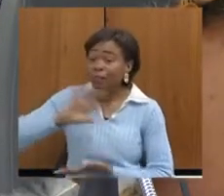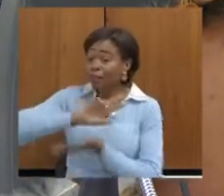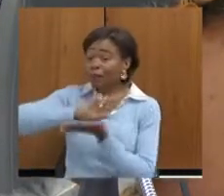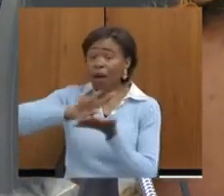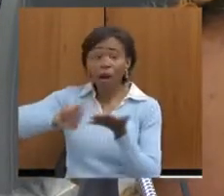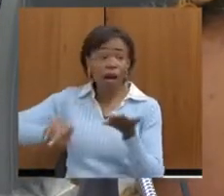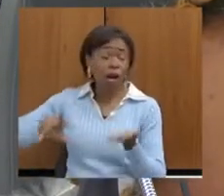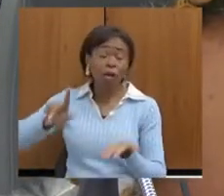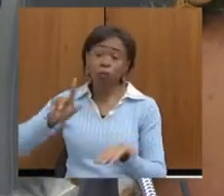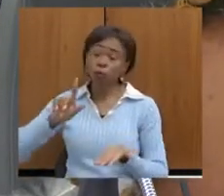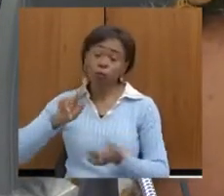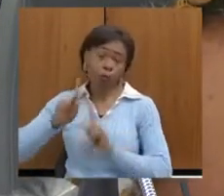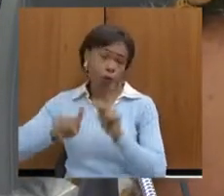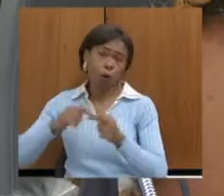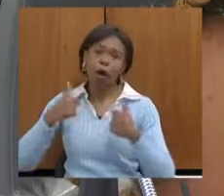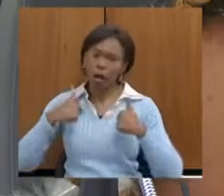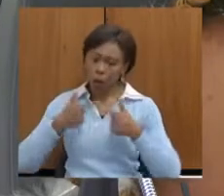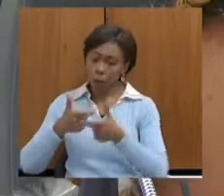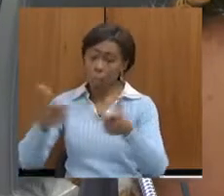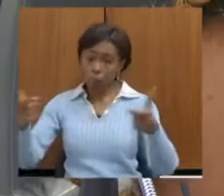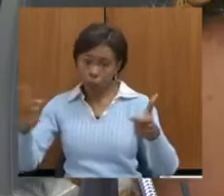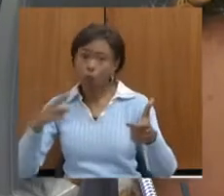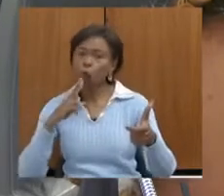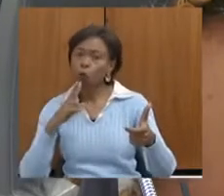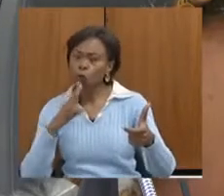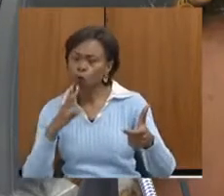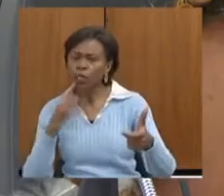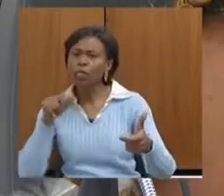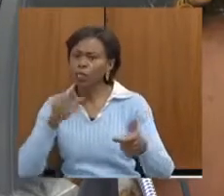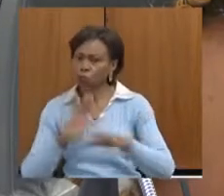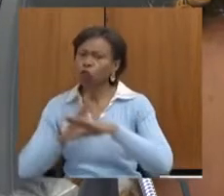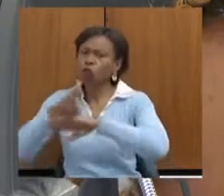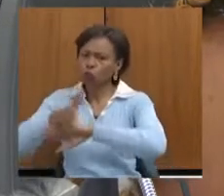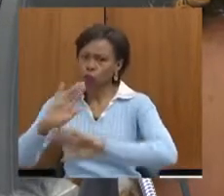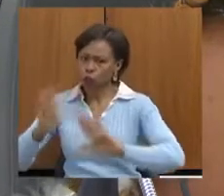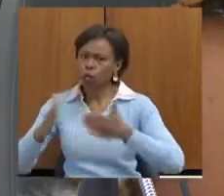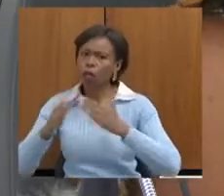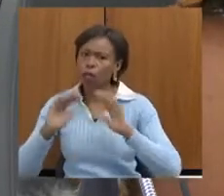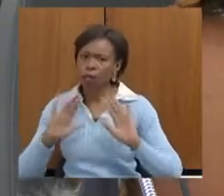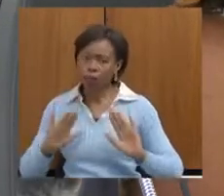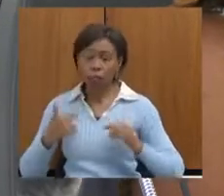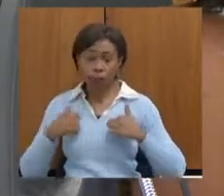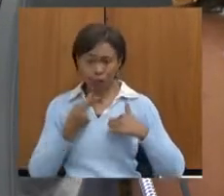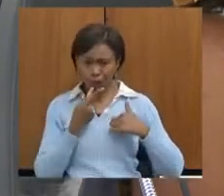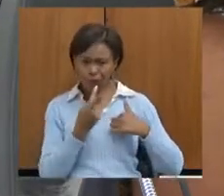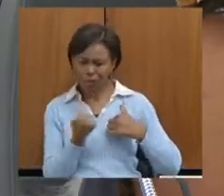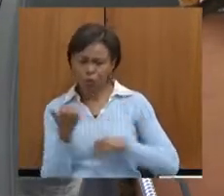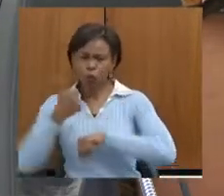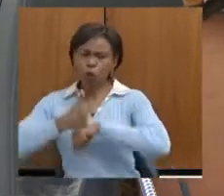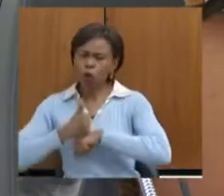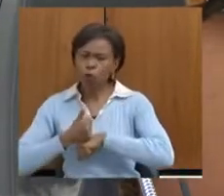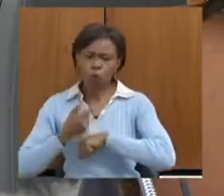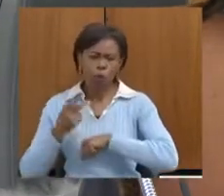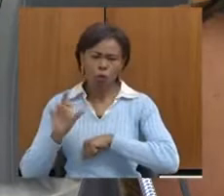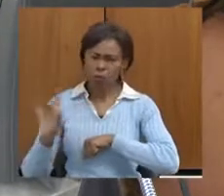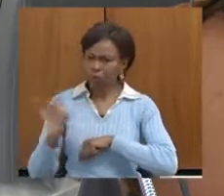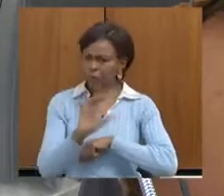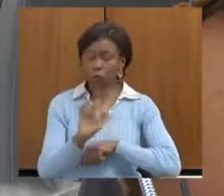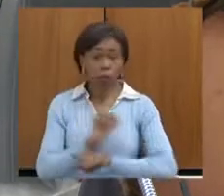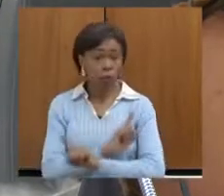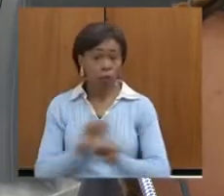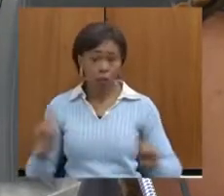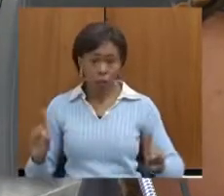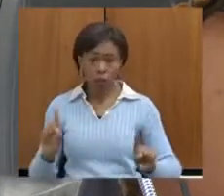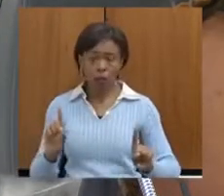maioria que eu conheço eu fui na casa então aqui é uma experiência coletiva não falo por ninguém não é substituição de protagonismo